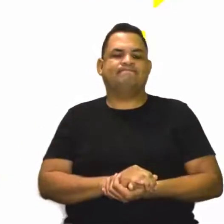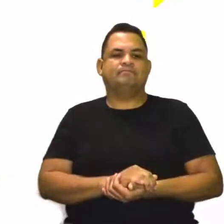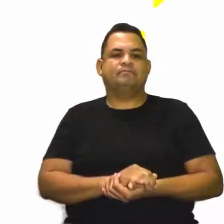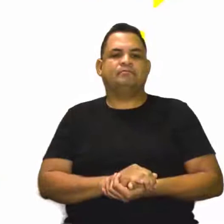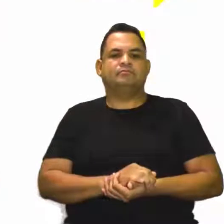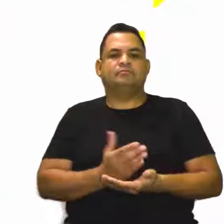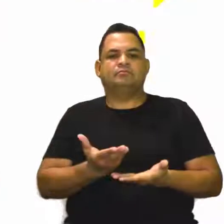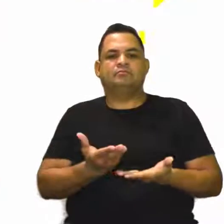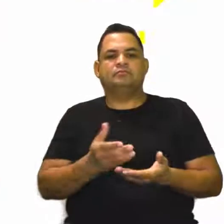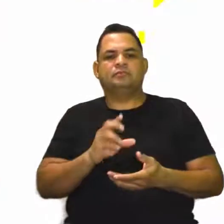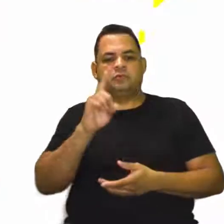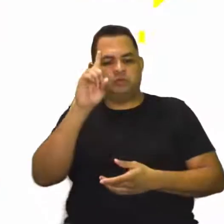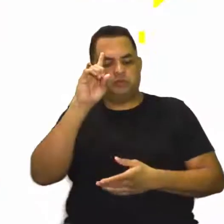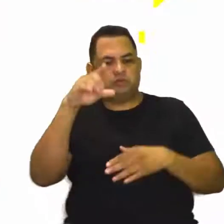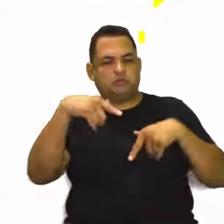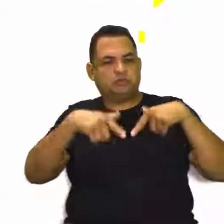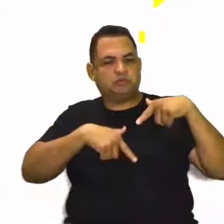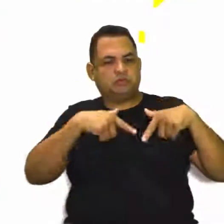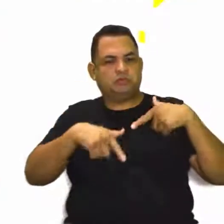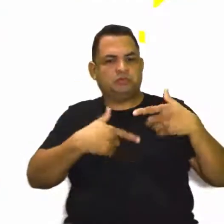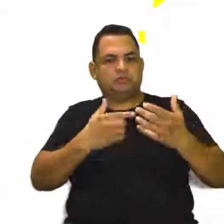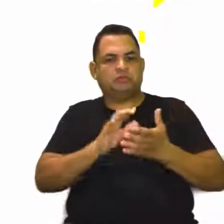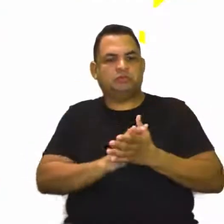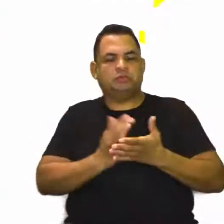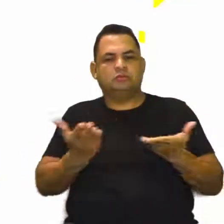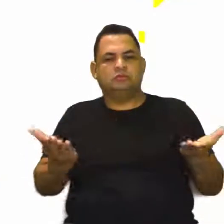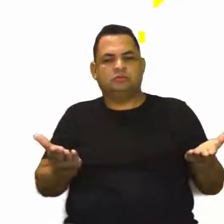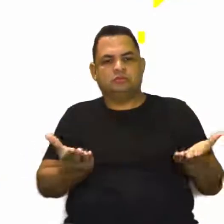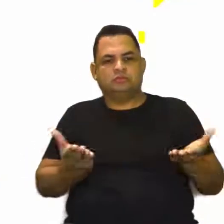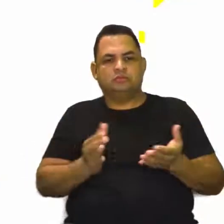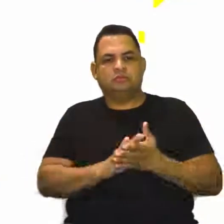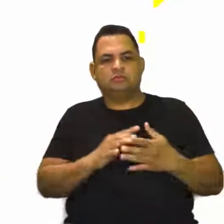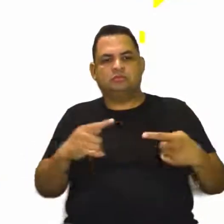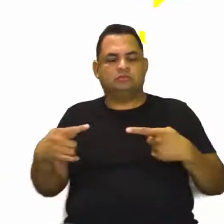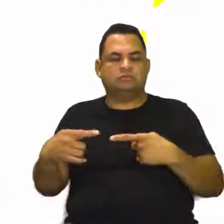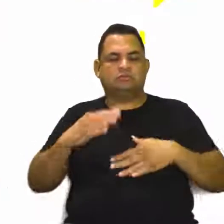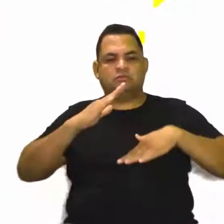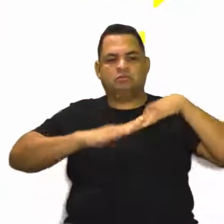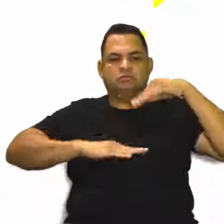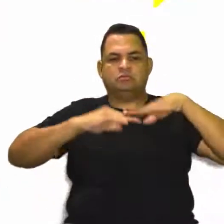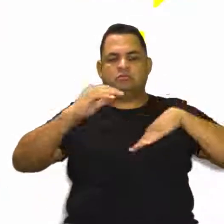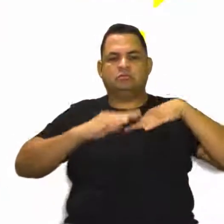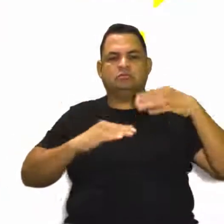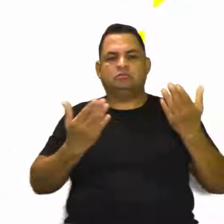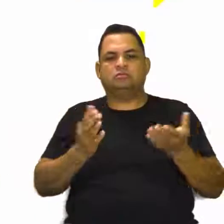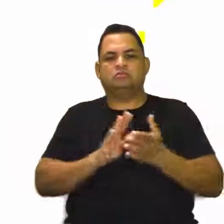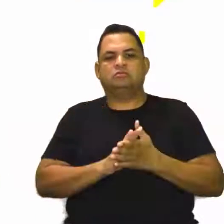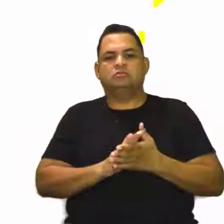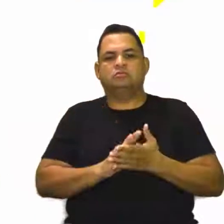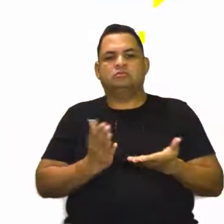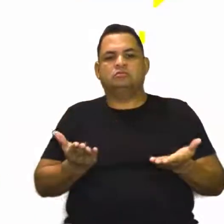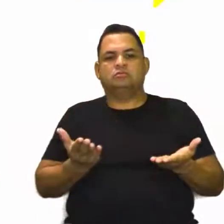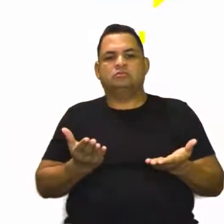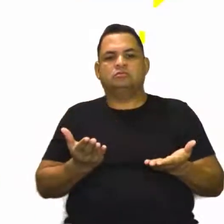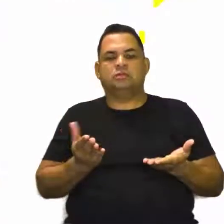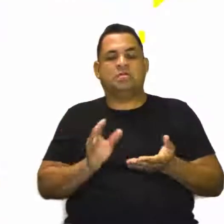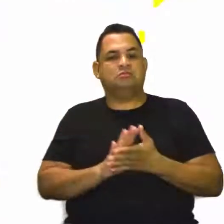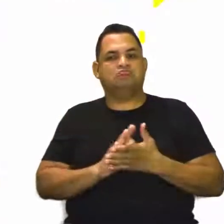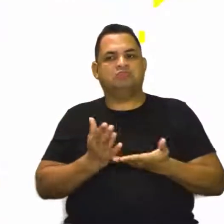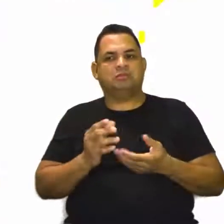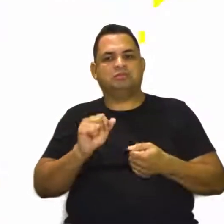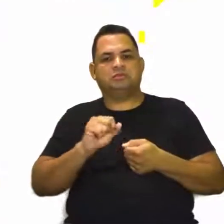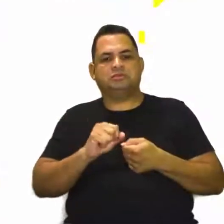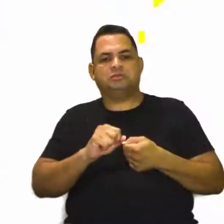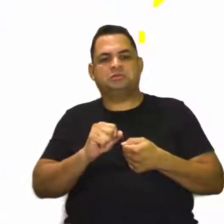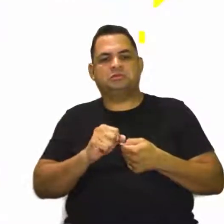Da labuta, né? Então são as atividades relacionadas, são de cunho profissional. E aí independe do que você faz. Se